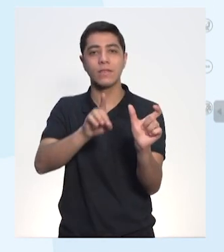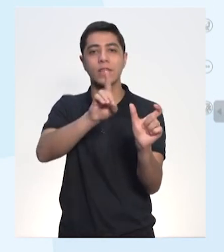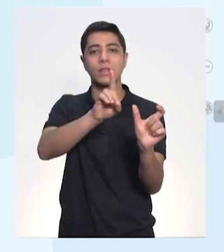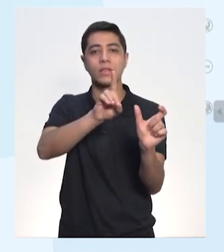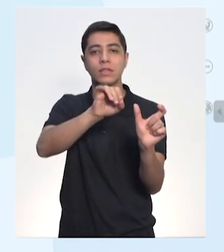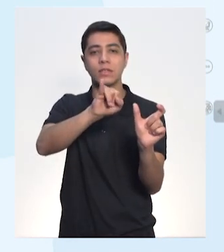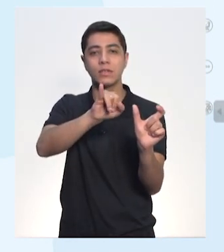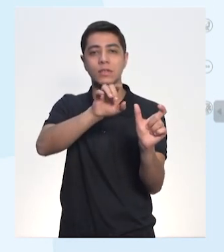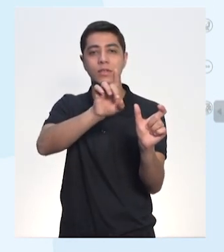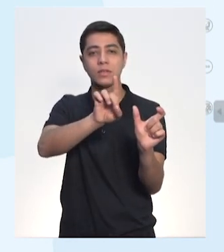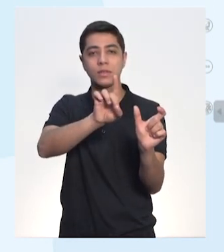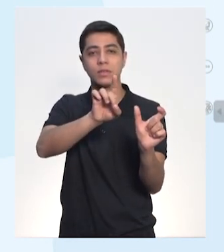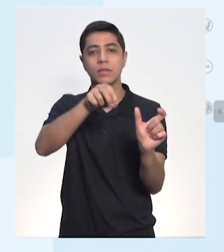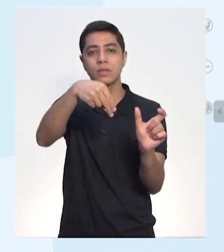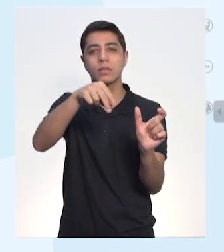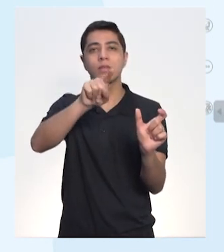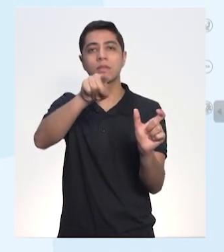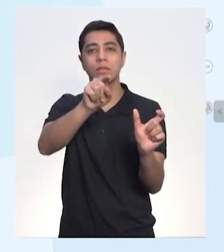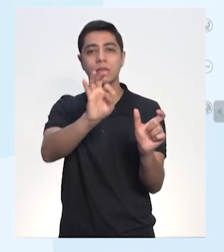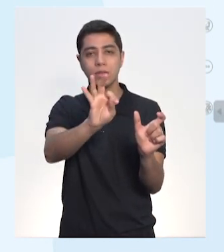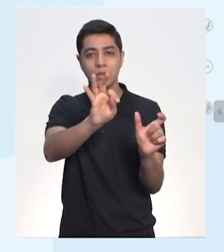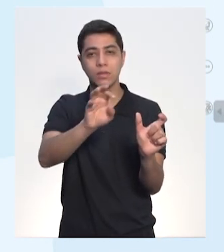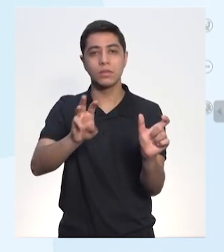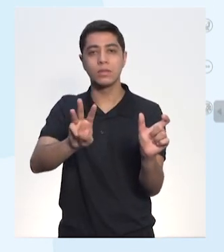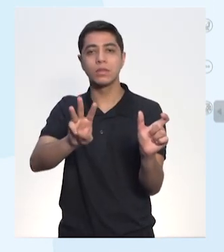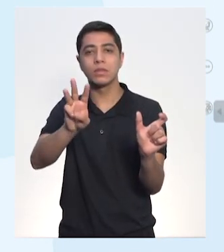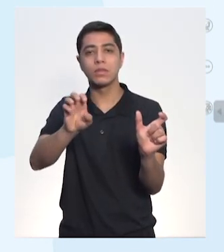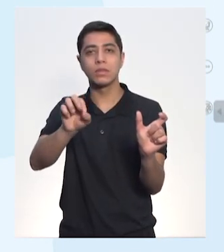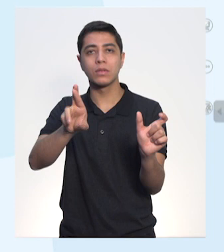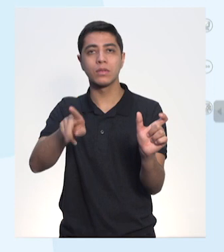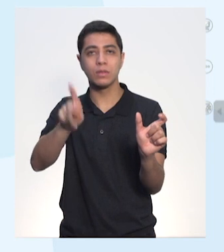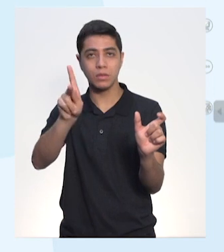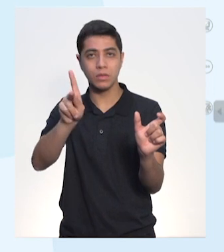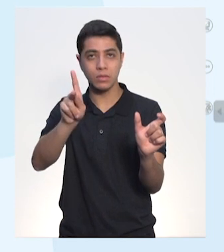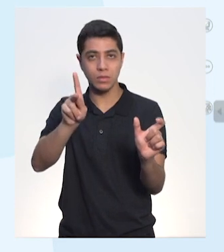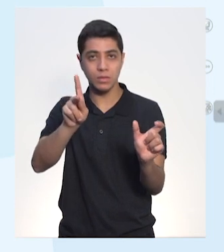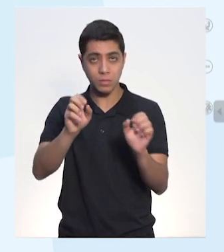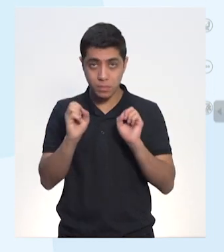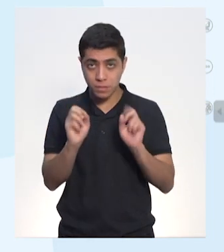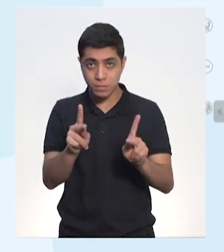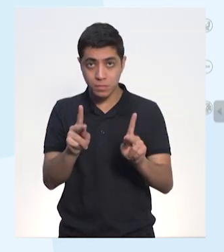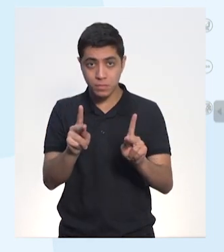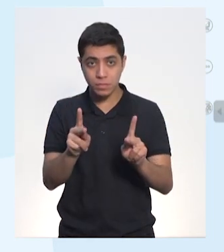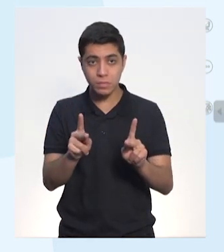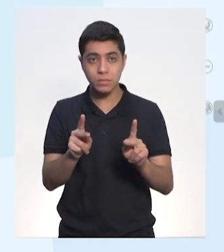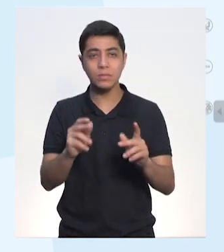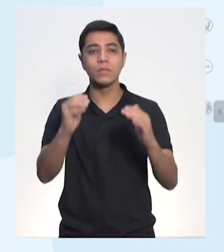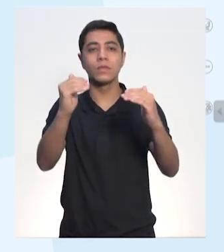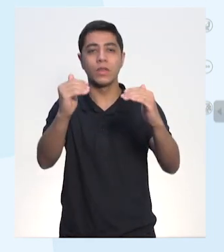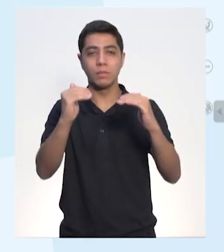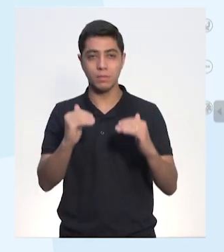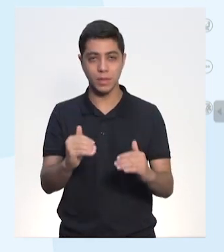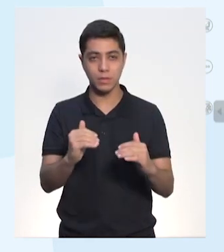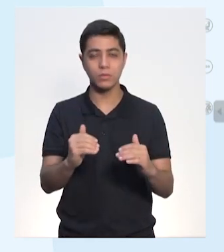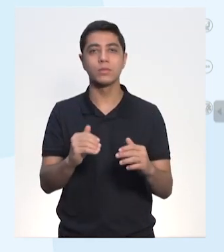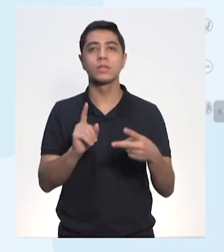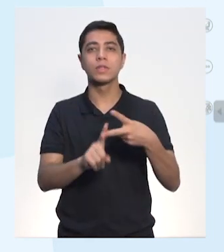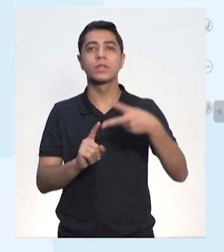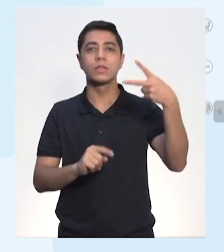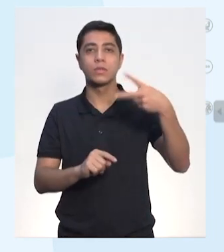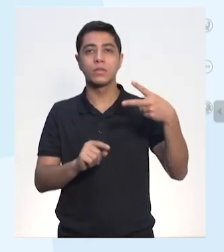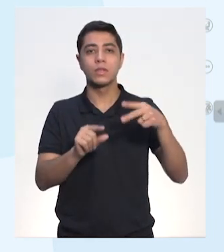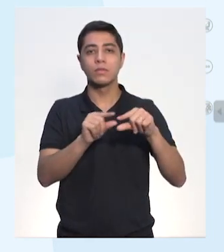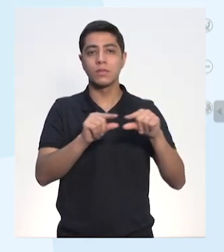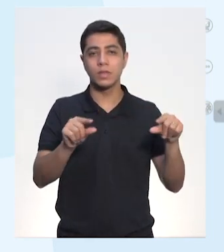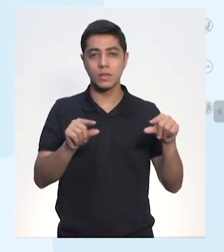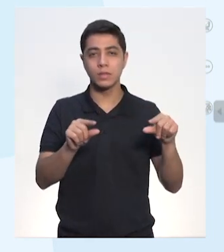work. Certo? Então, aqui, simple past, né? Aqui, a bateria de lab funcionou. Você pode colocar funcionou,